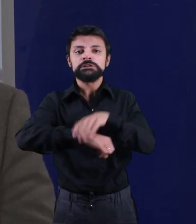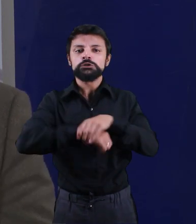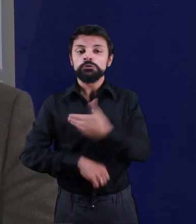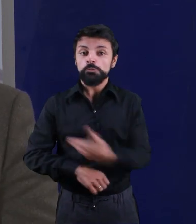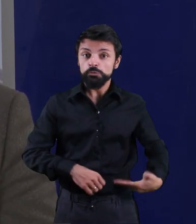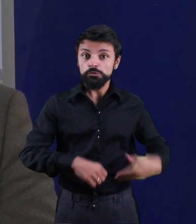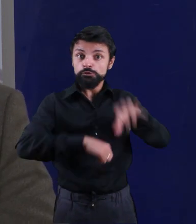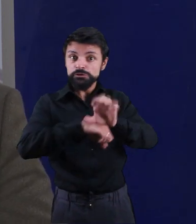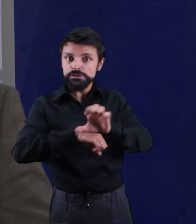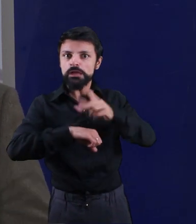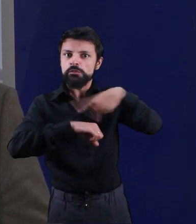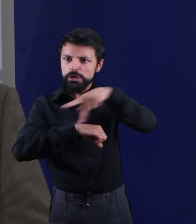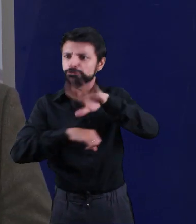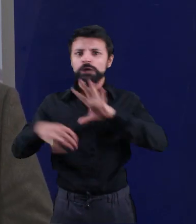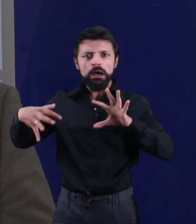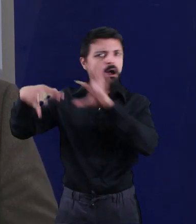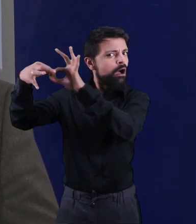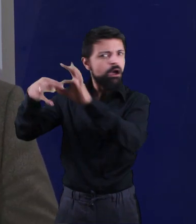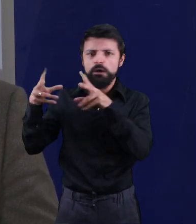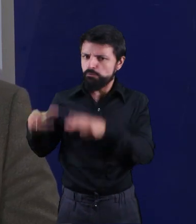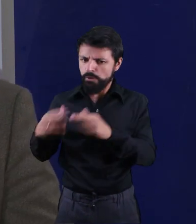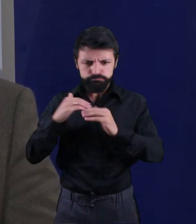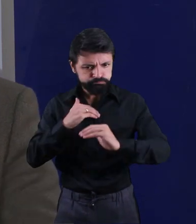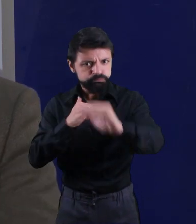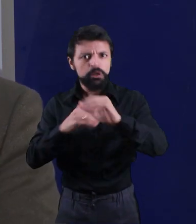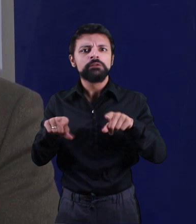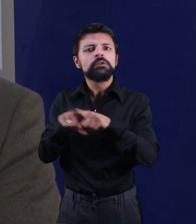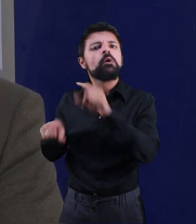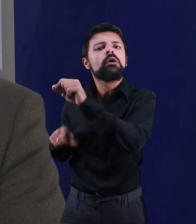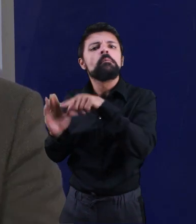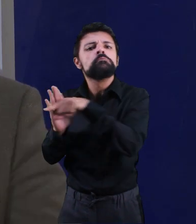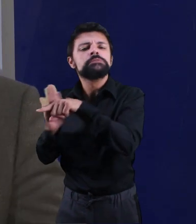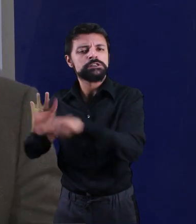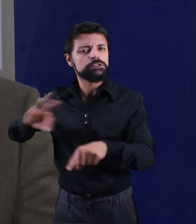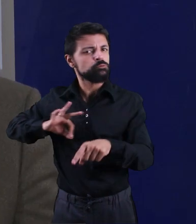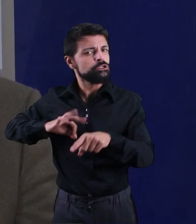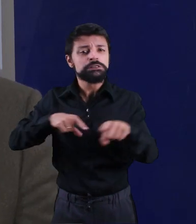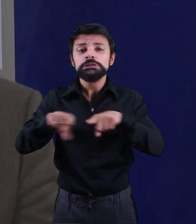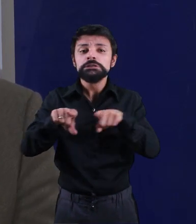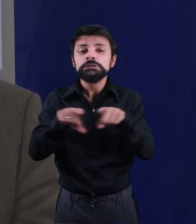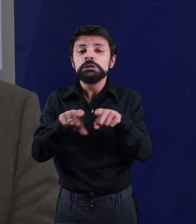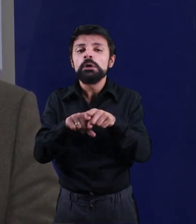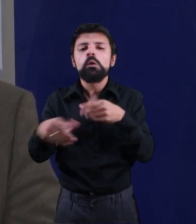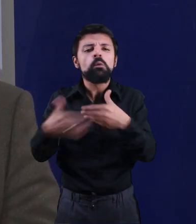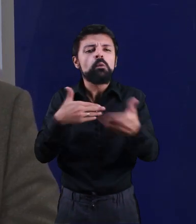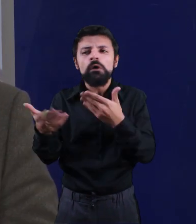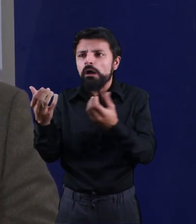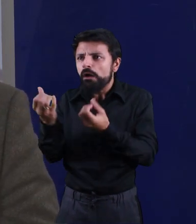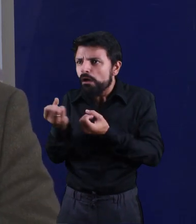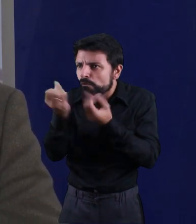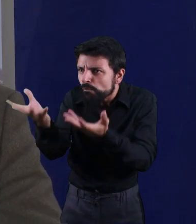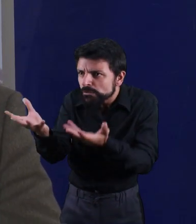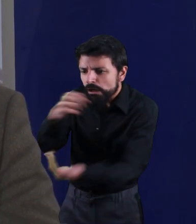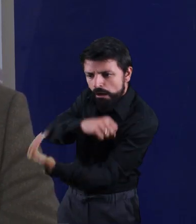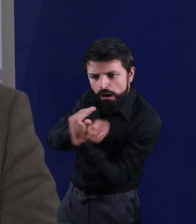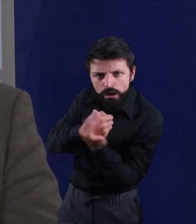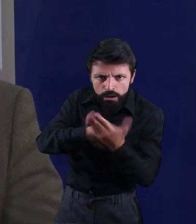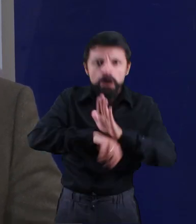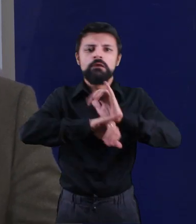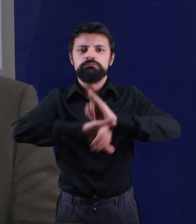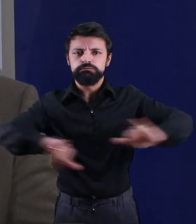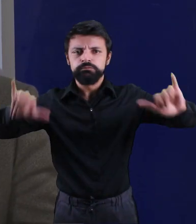e do país ao mesmo tempo estamos atentos a investigação da polícia e há qualquer informação que eventualmente possa ajudar